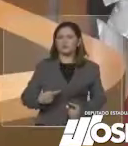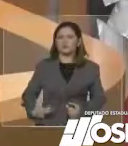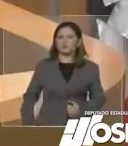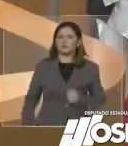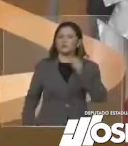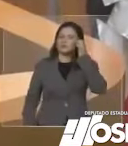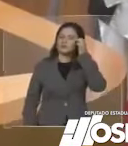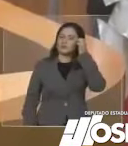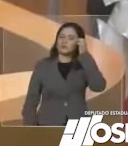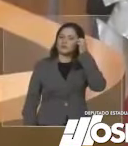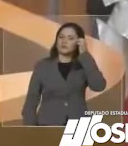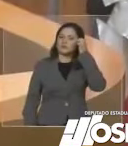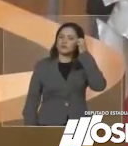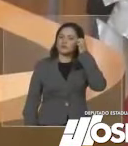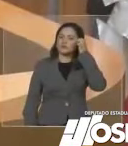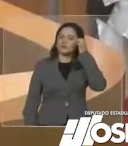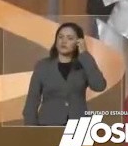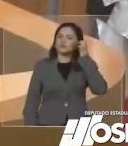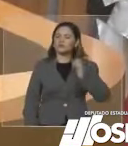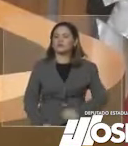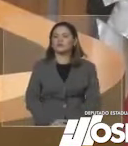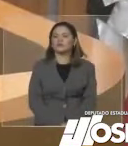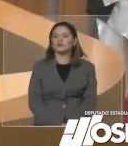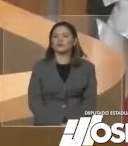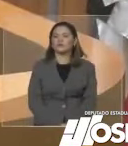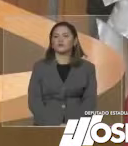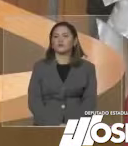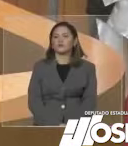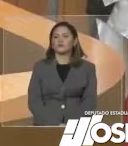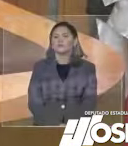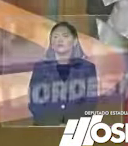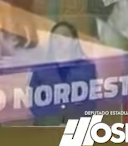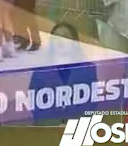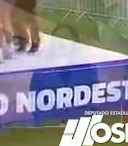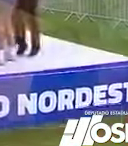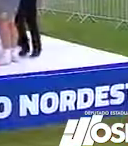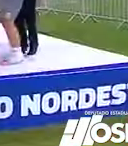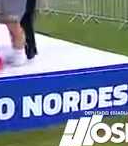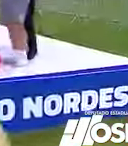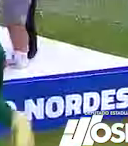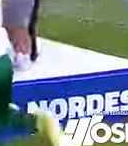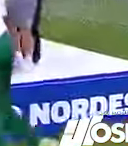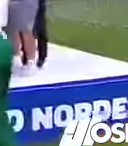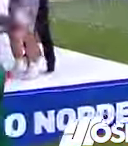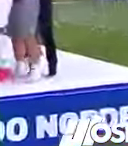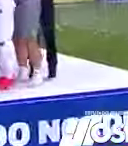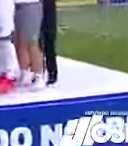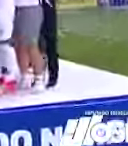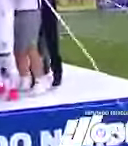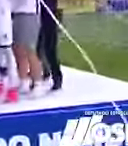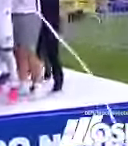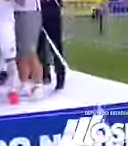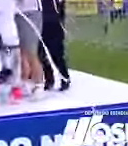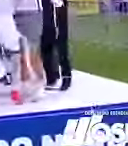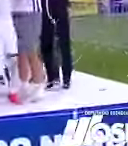Frota. E agora, recentemente, nós podemos dizer que o Sampaio Corrêa conquistou